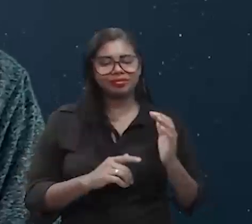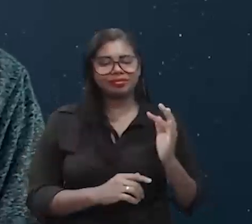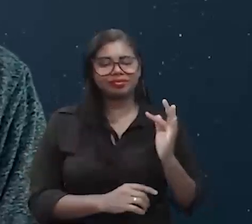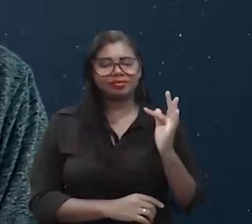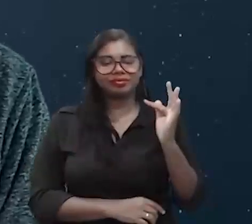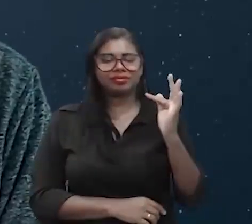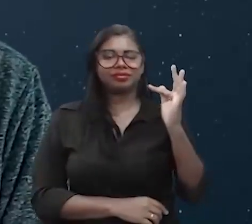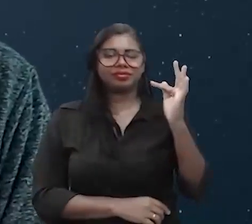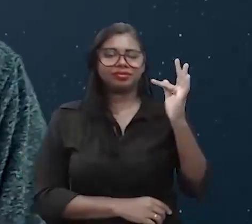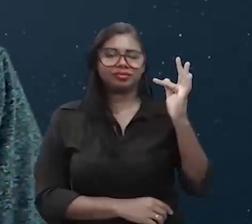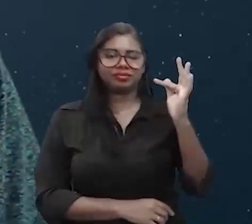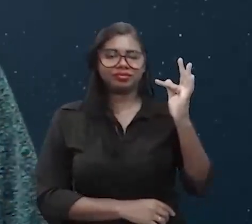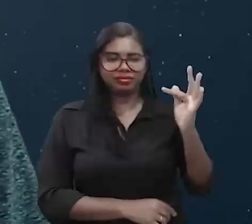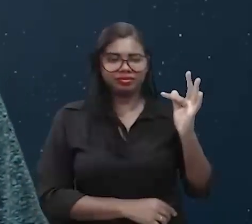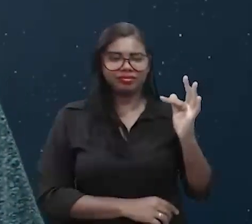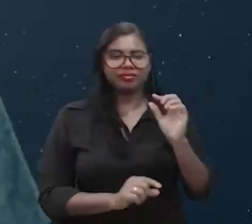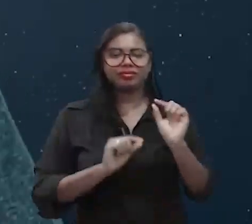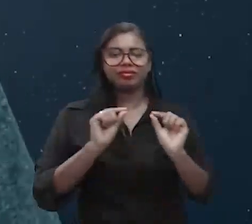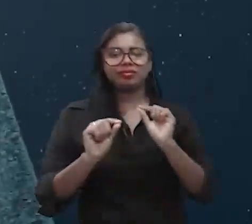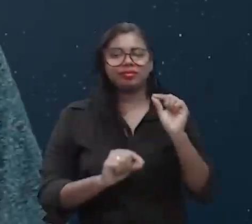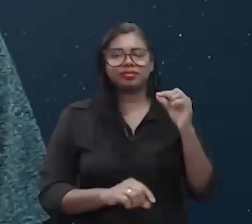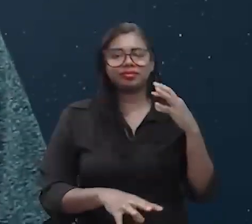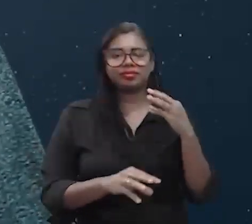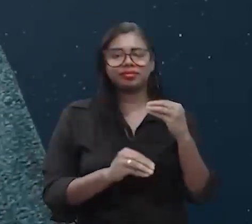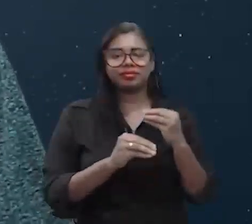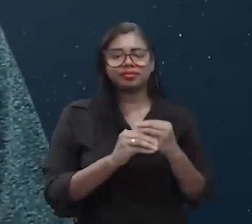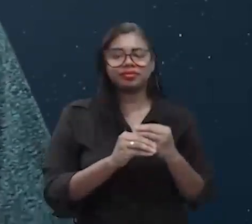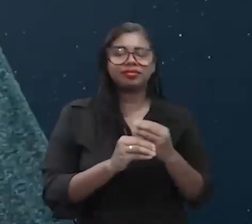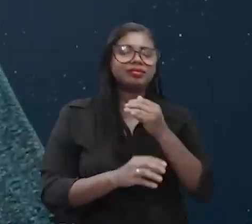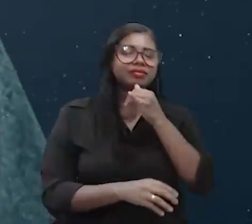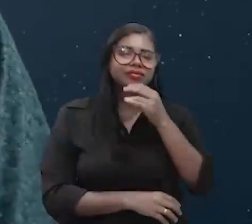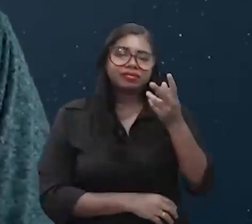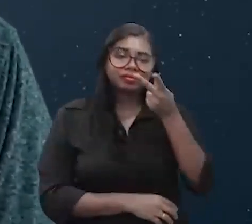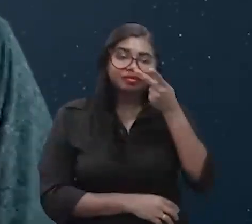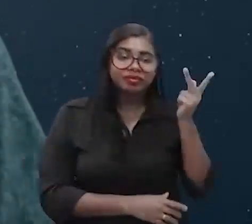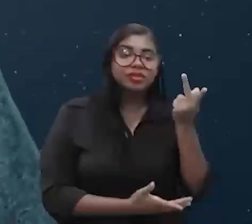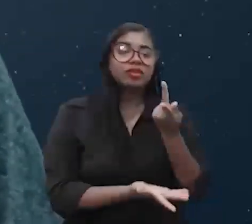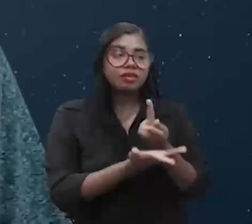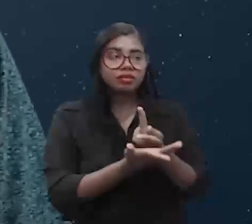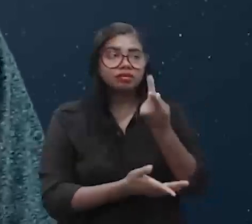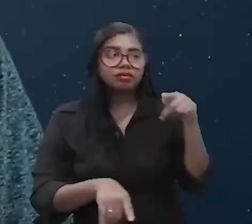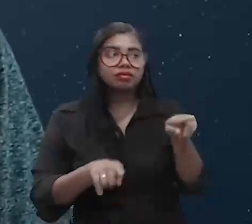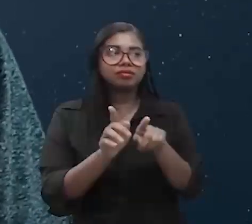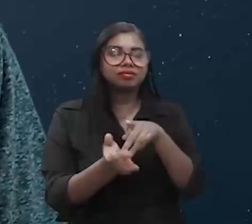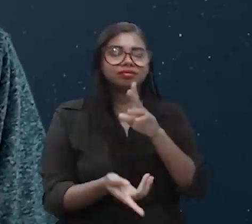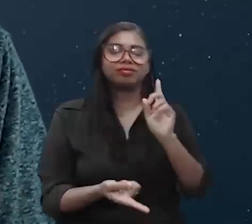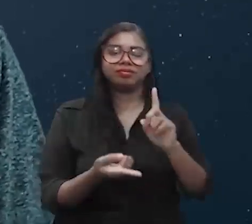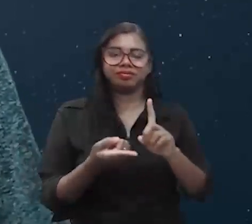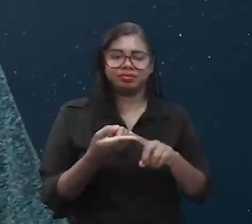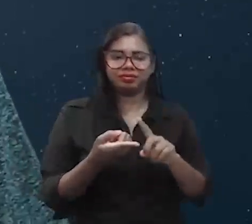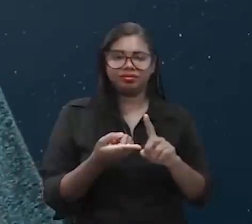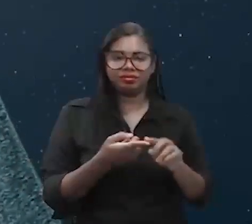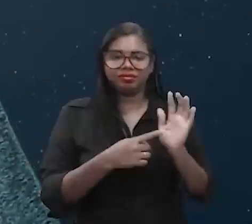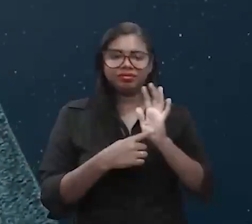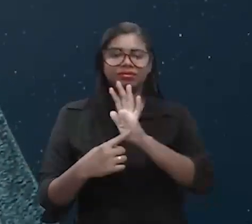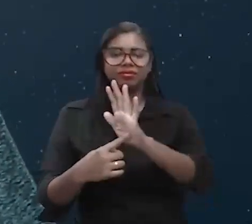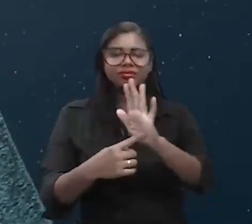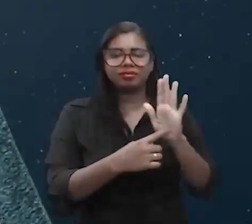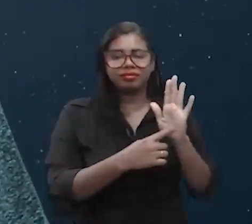que se avizinha e que vai acontecer, claro, a grande bomba, a grande explosão artística brasileira